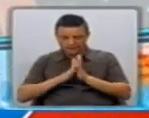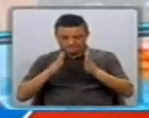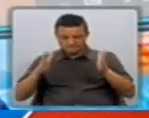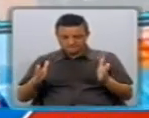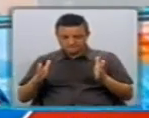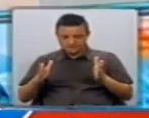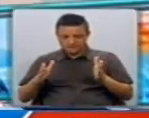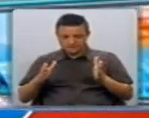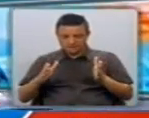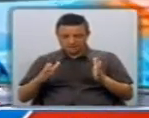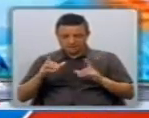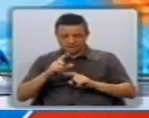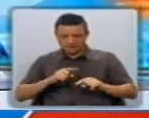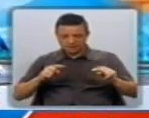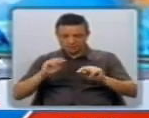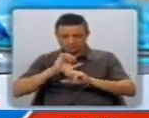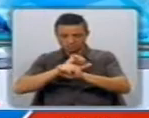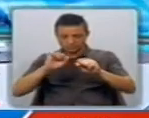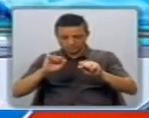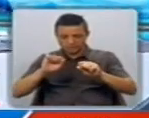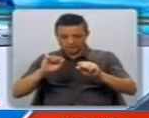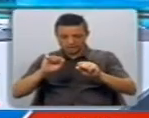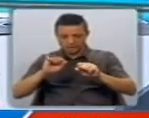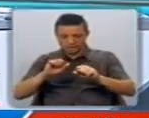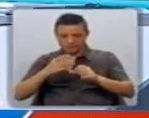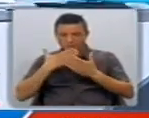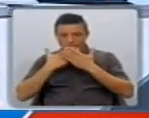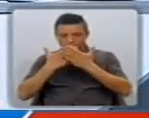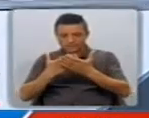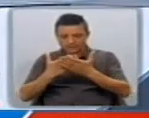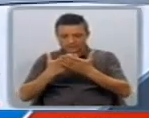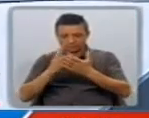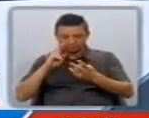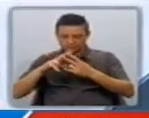que é um bocado ingrata para o seu útero. Miguel, obrigada. Obrigado, Sandra.